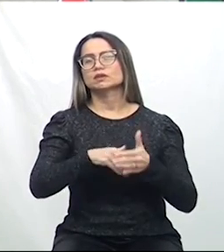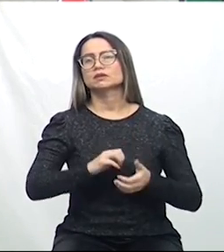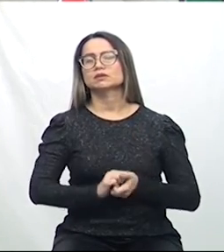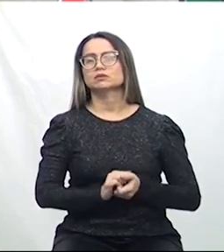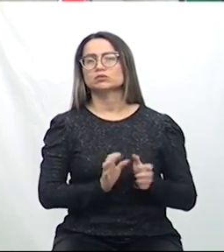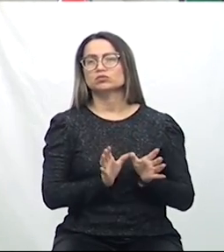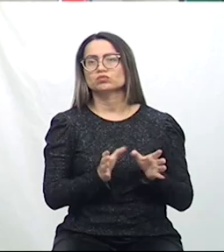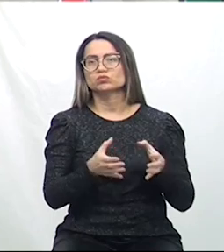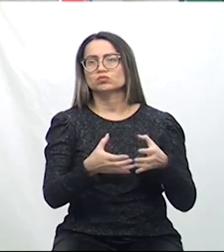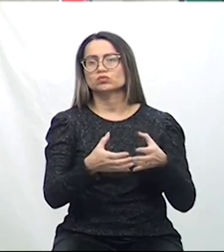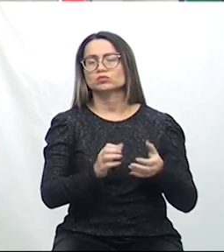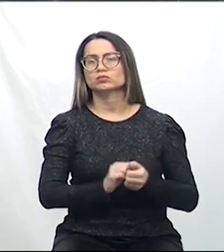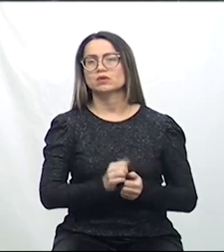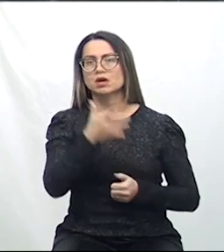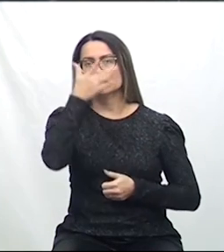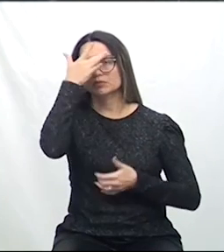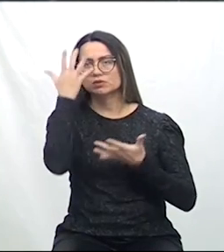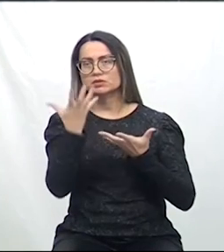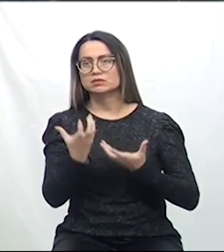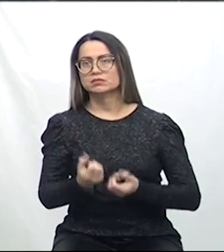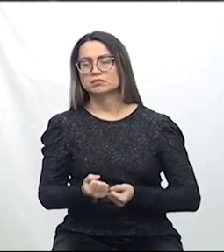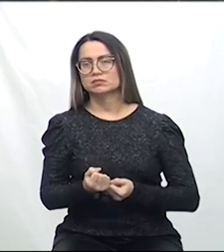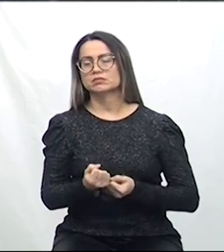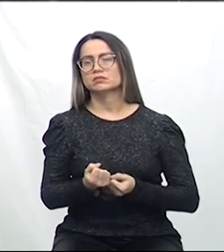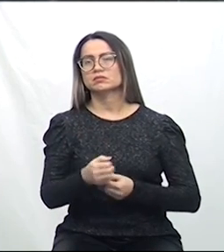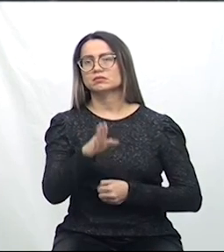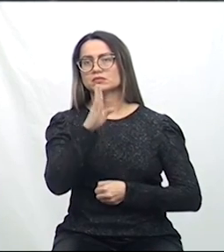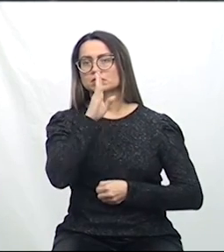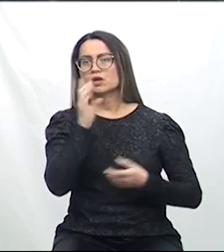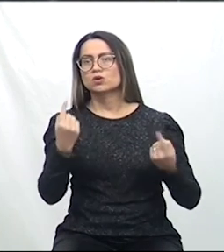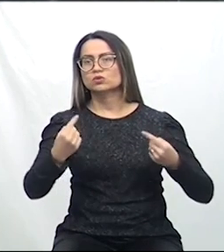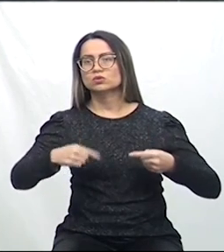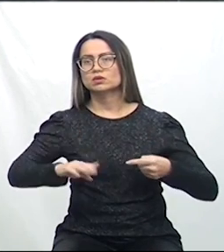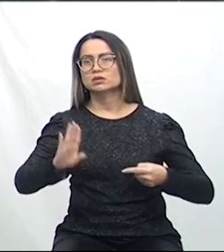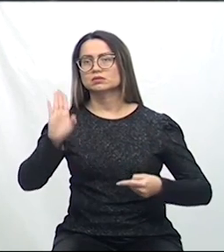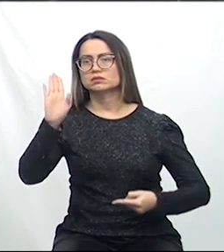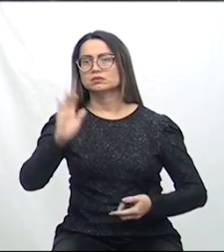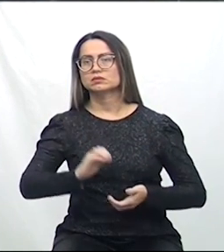bloco. Os favoráveis permaneçam como estão, os contrários se manifestem.